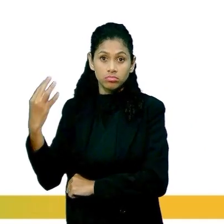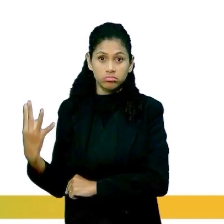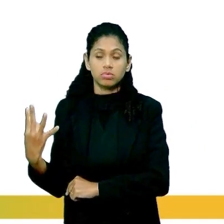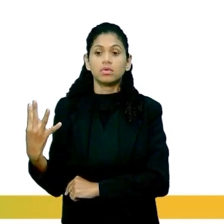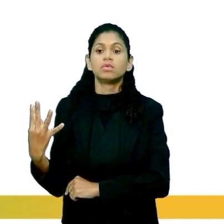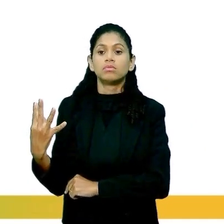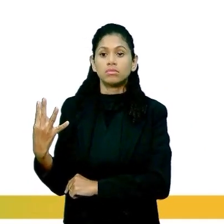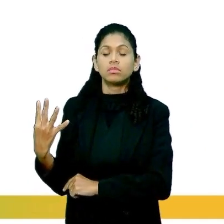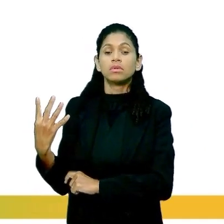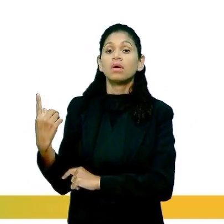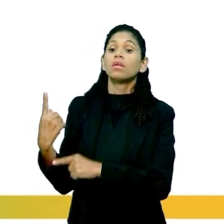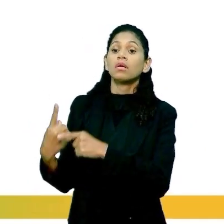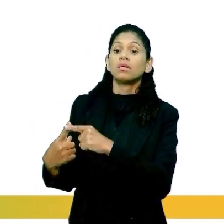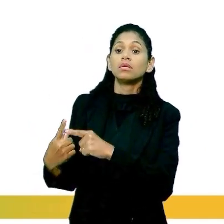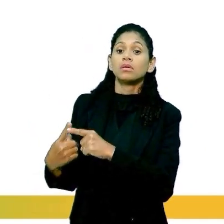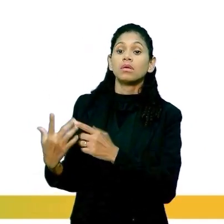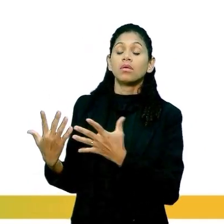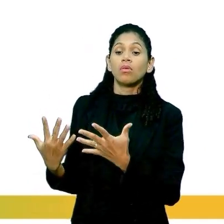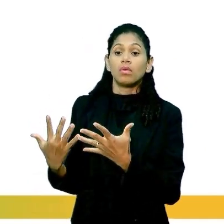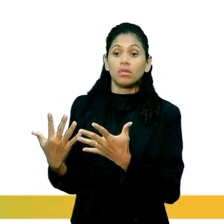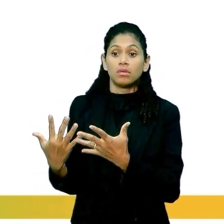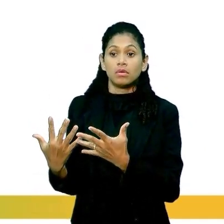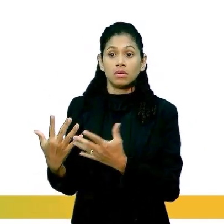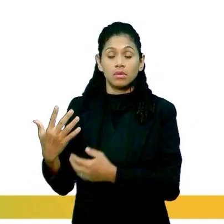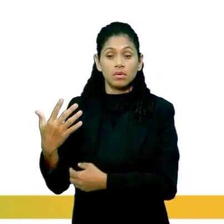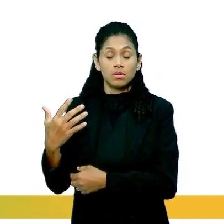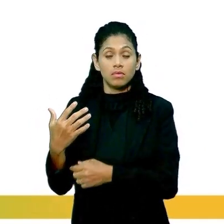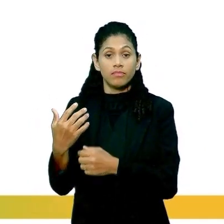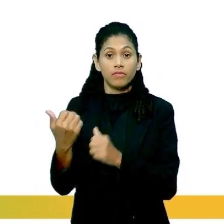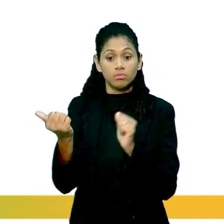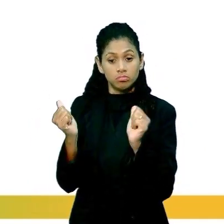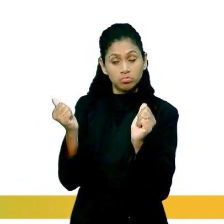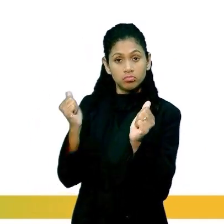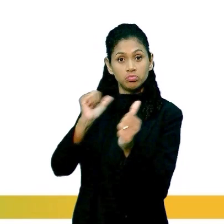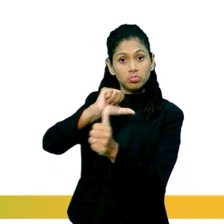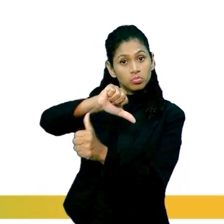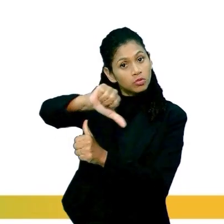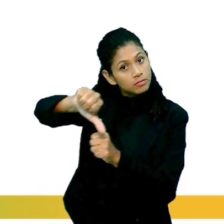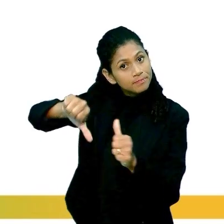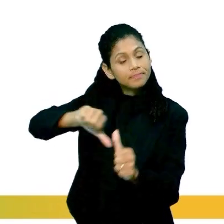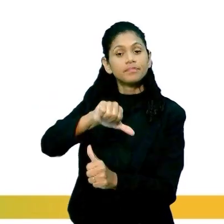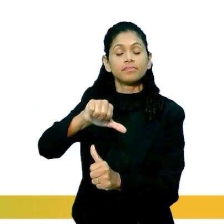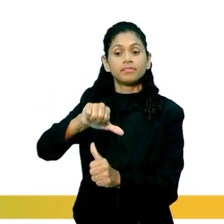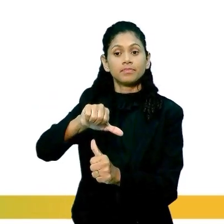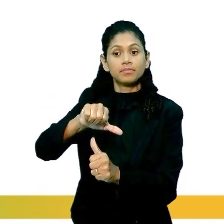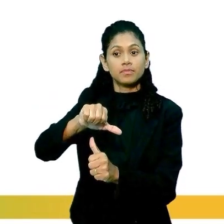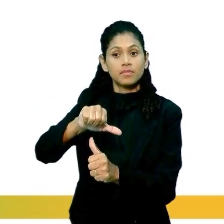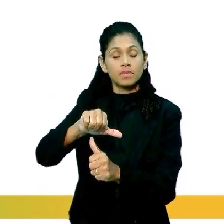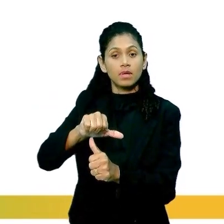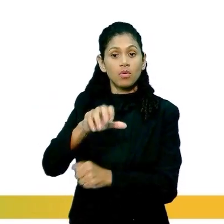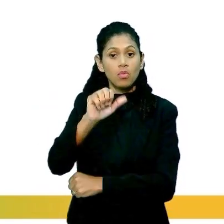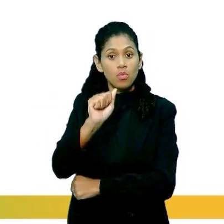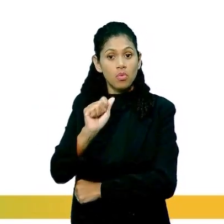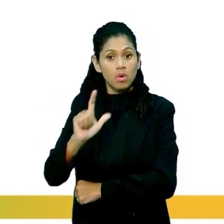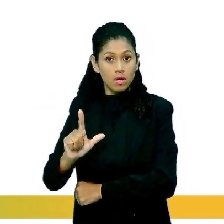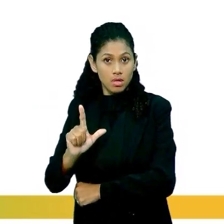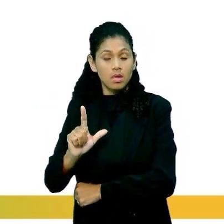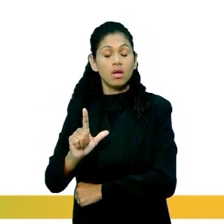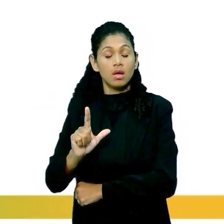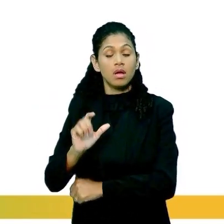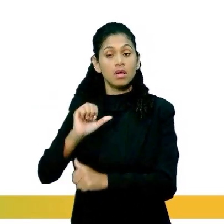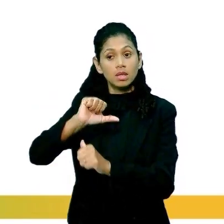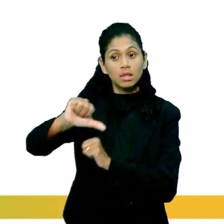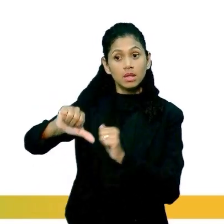reação também desbalanceada. Nesse caso, nós vamos trocar o índice do alumínio e trocar também o índice ali